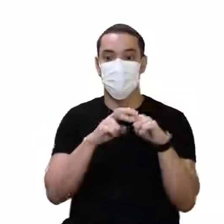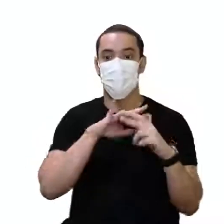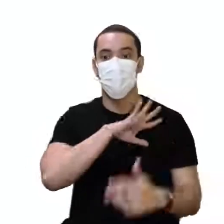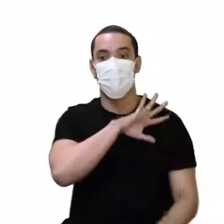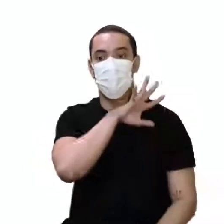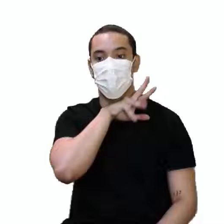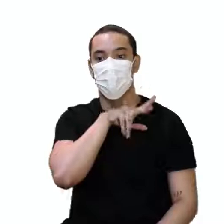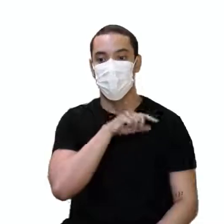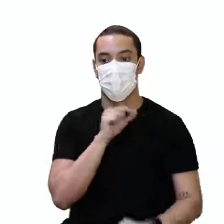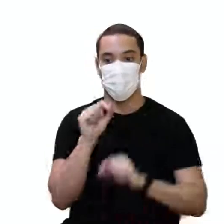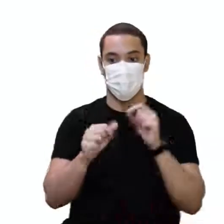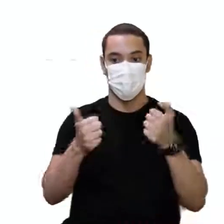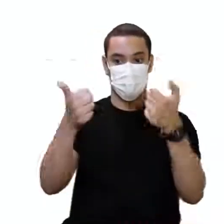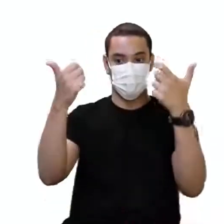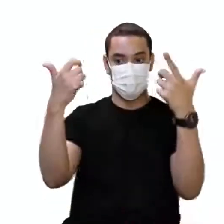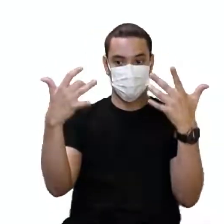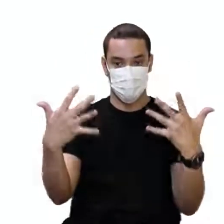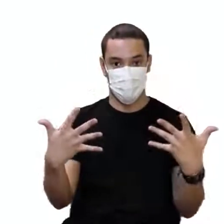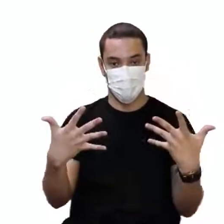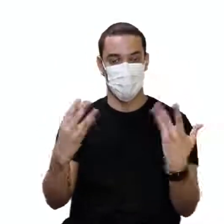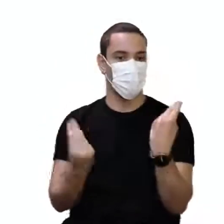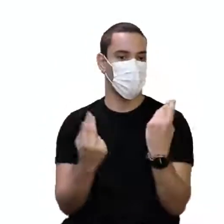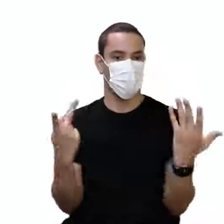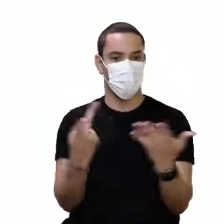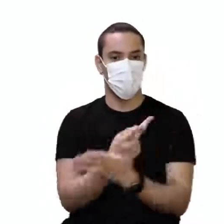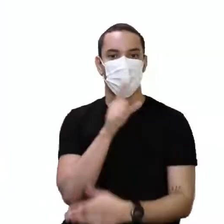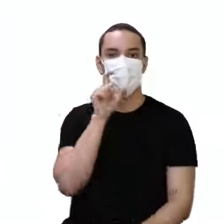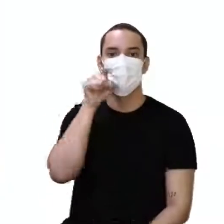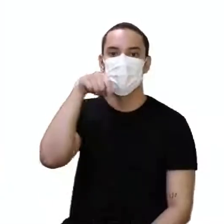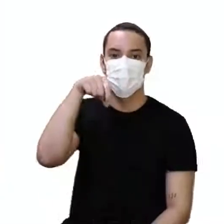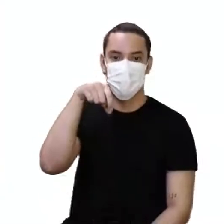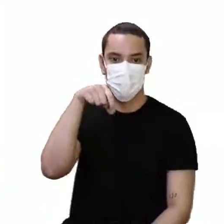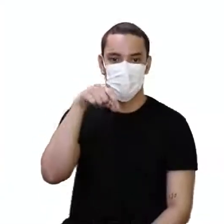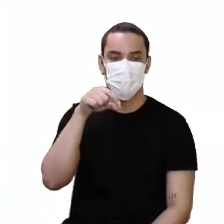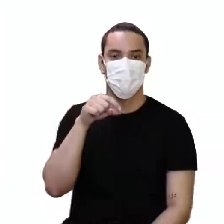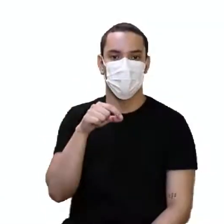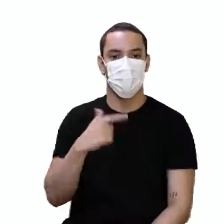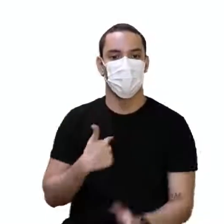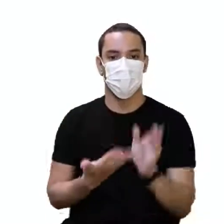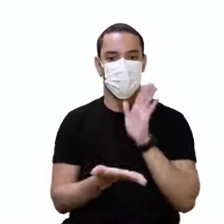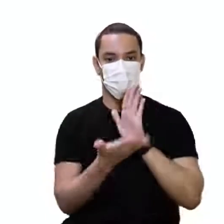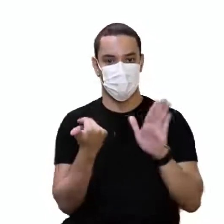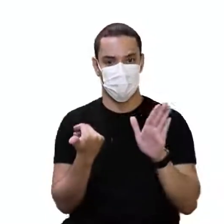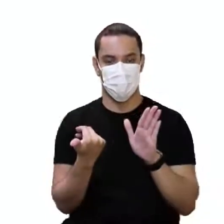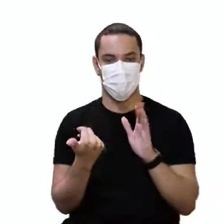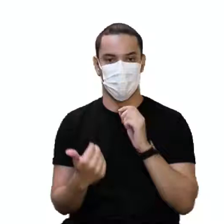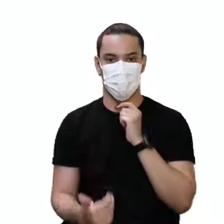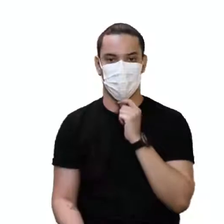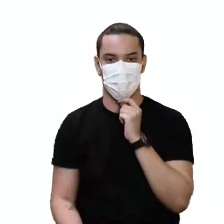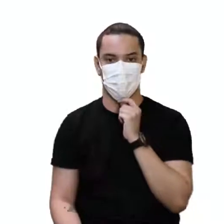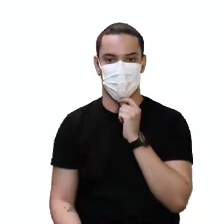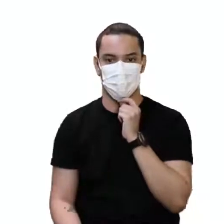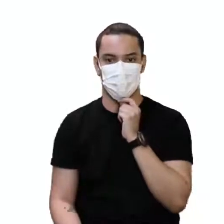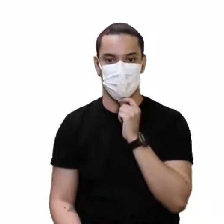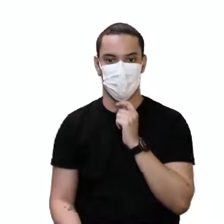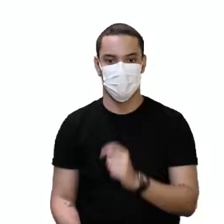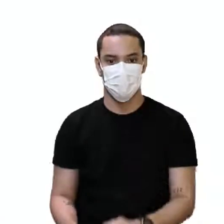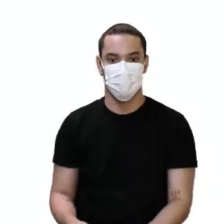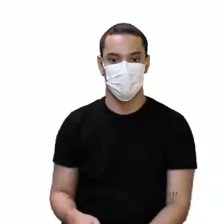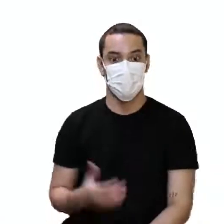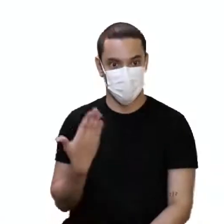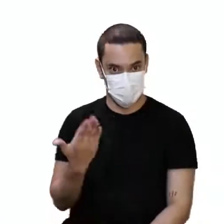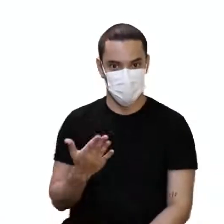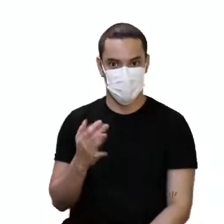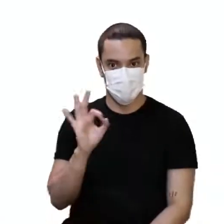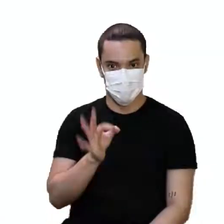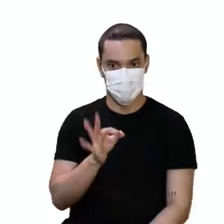animais com... A gente está falando aqui de estruturas de bico, tá? Pode me tirar, que eu estou acima do colhereiro e não gostei disso. Isso.